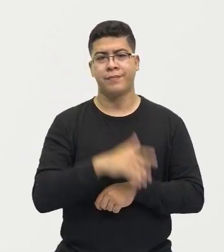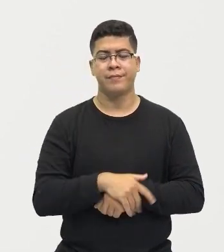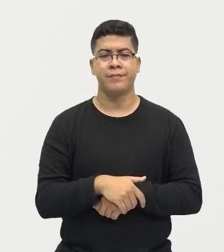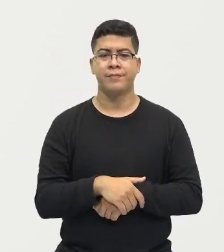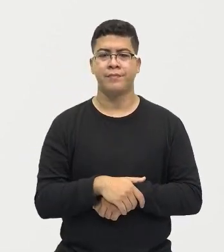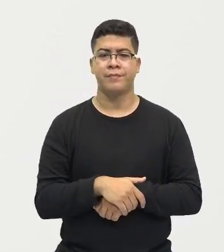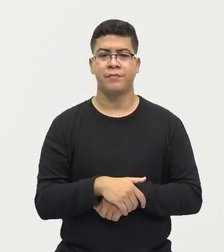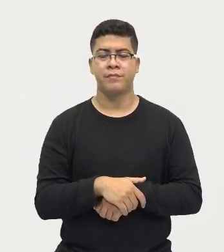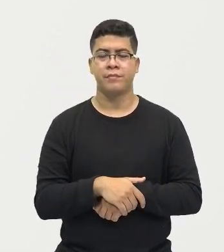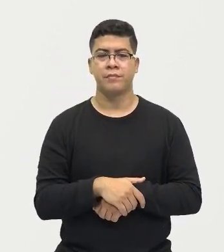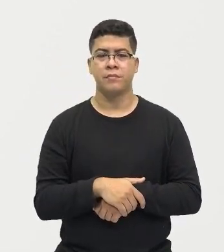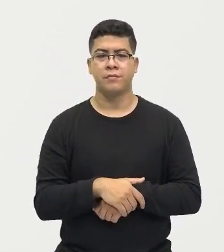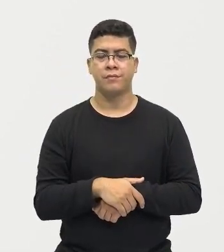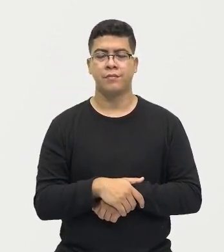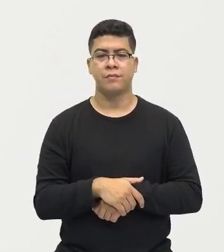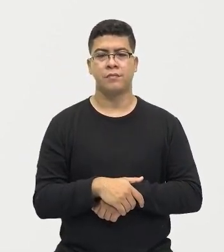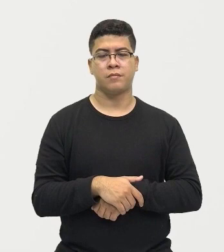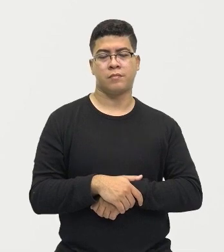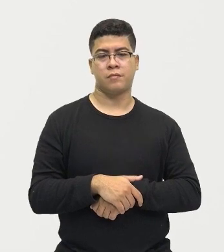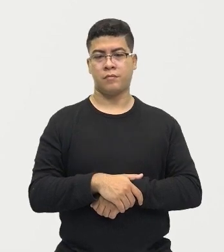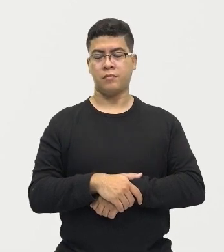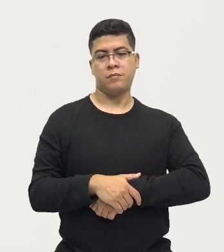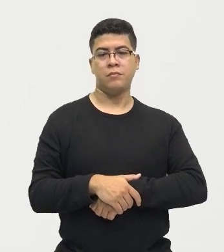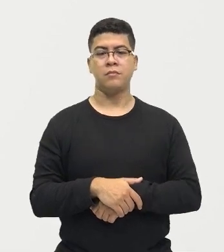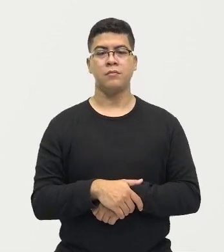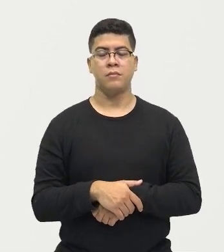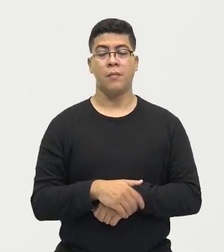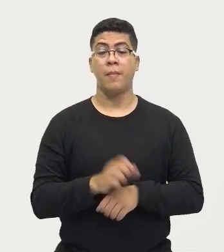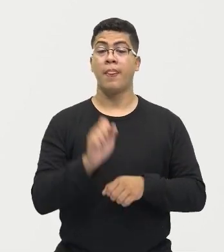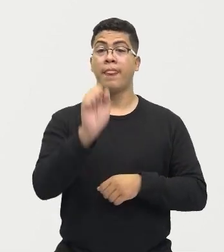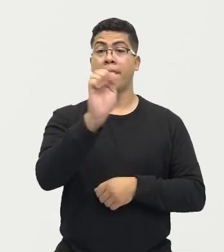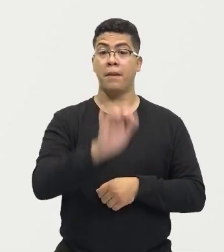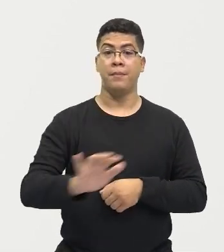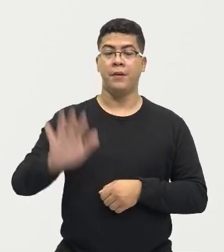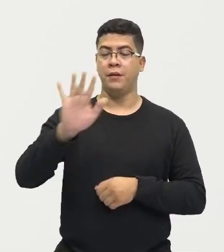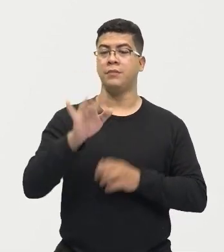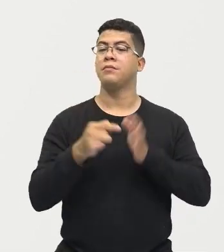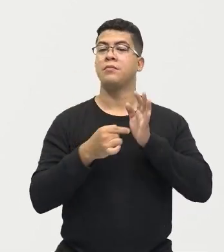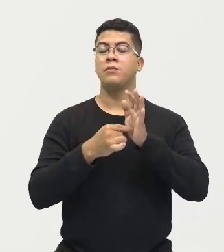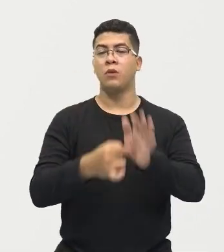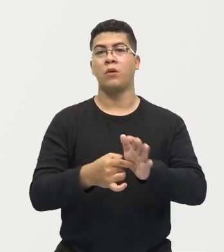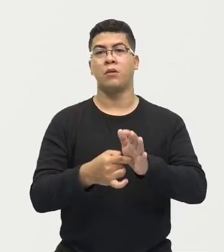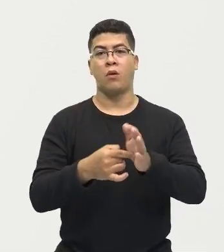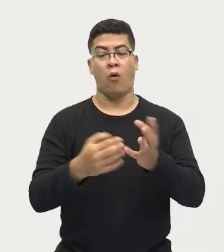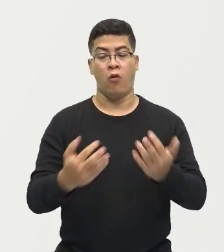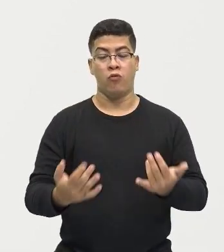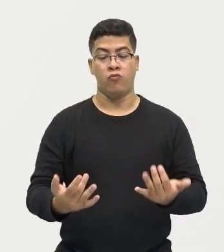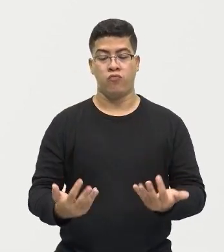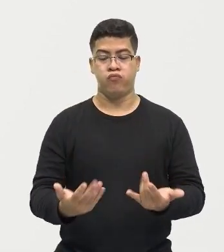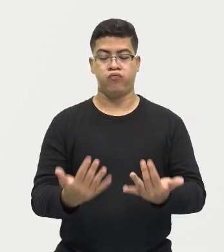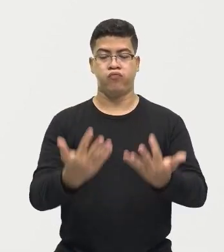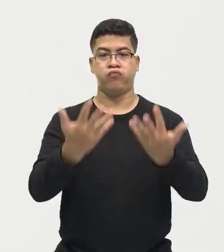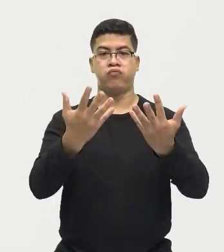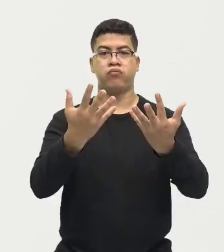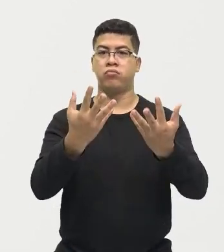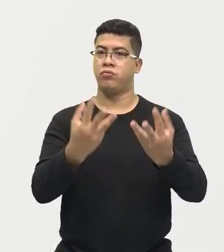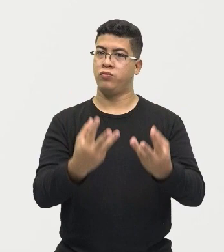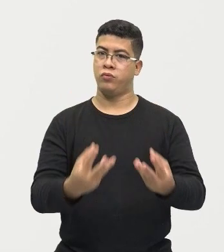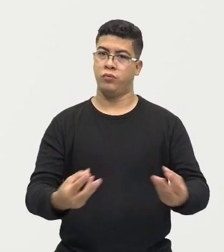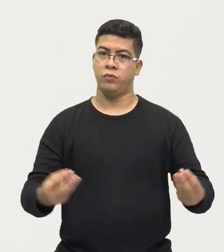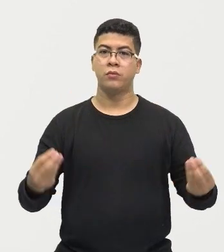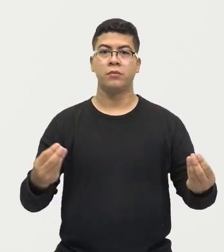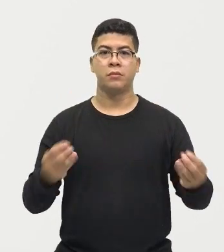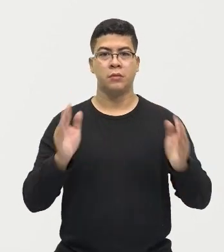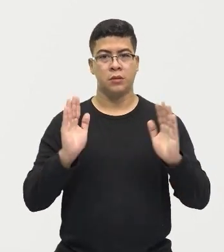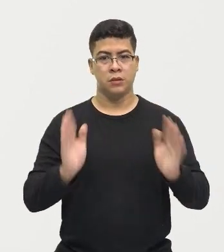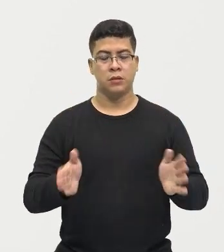por subordinação. Imagens mostram que o fogo acabou. Então, toda essa oração aqui é subordinada.